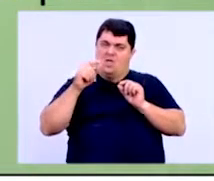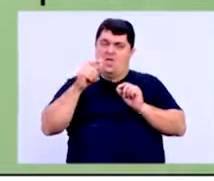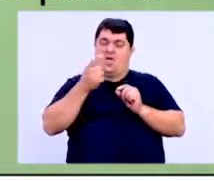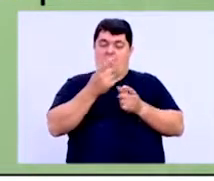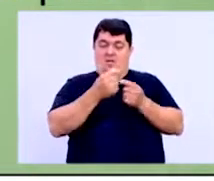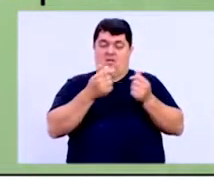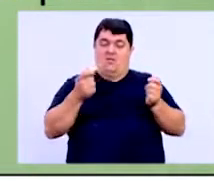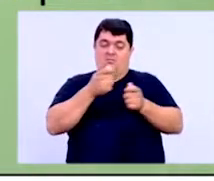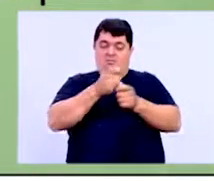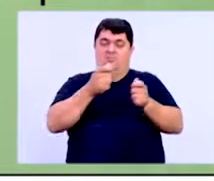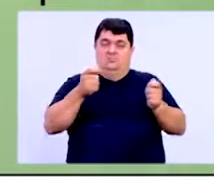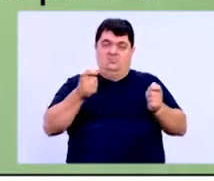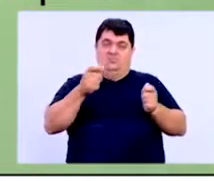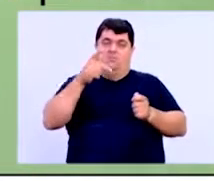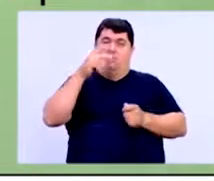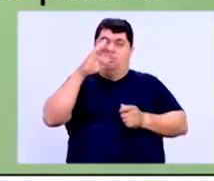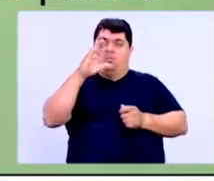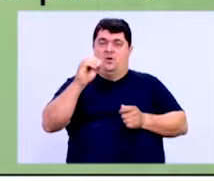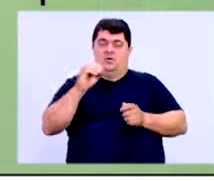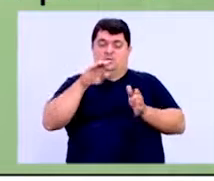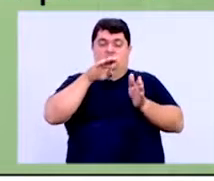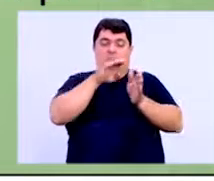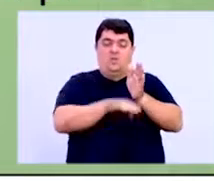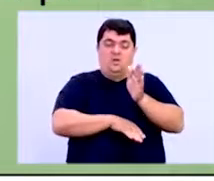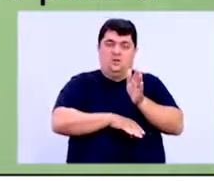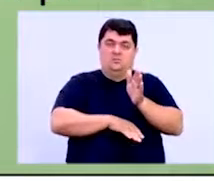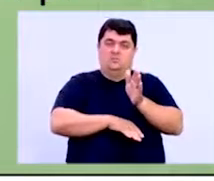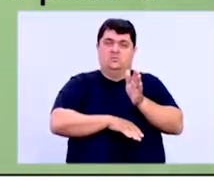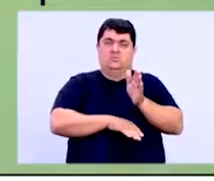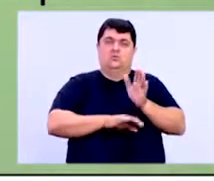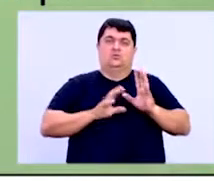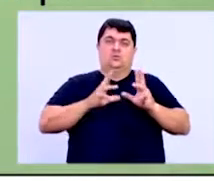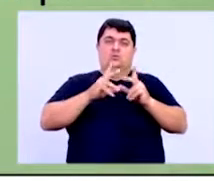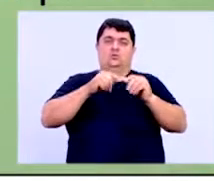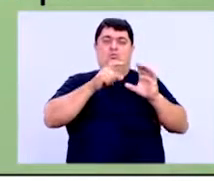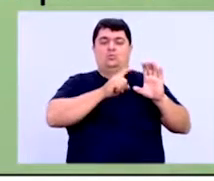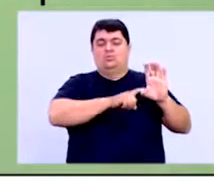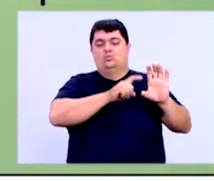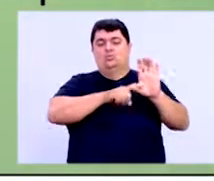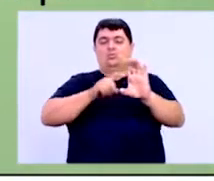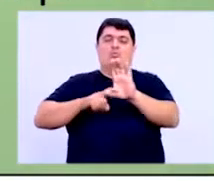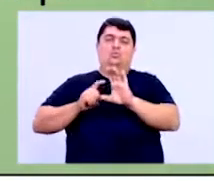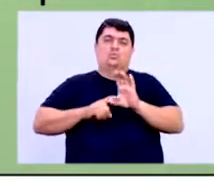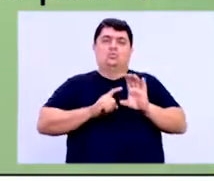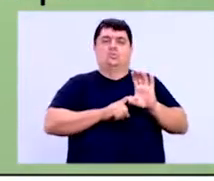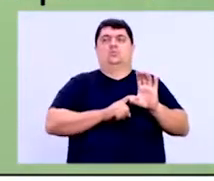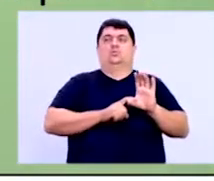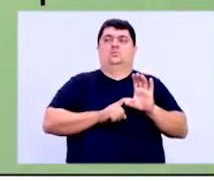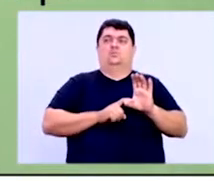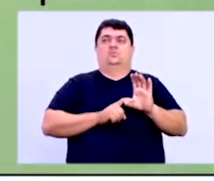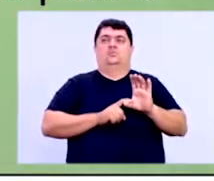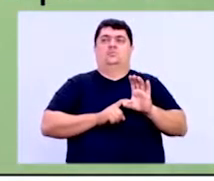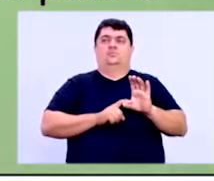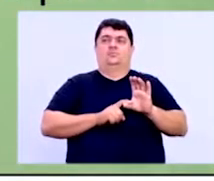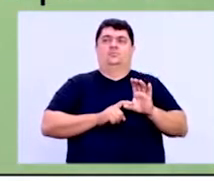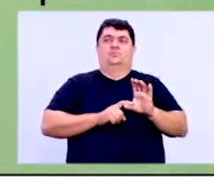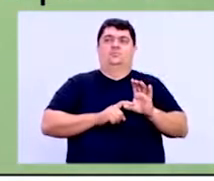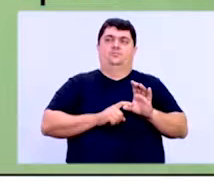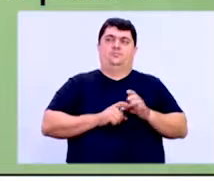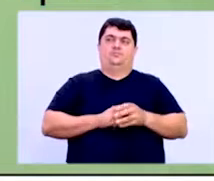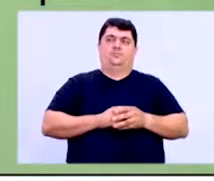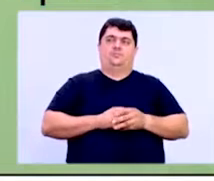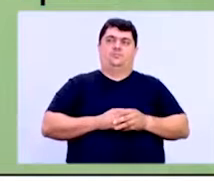venda dos produtos menos seus custos e despesas variáveis, certo? Vamos lá,